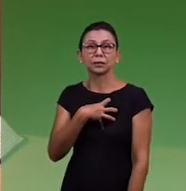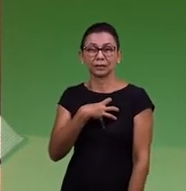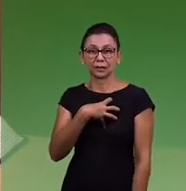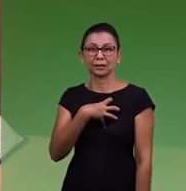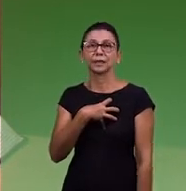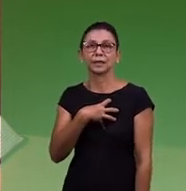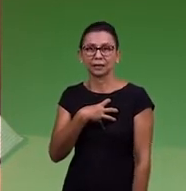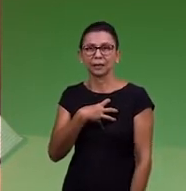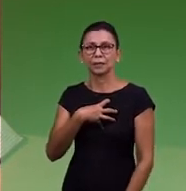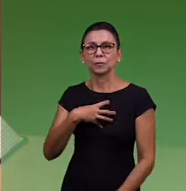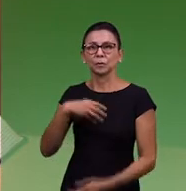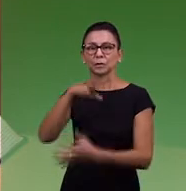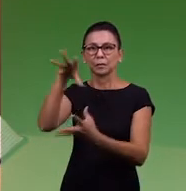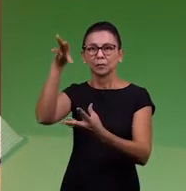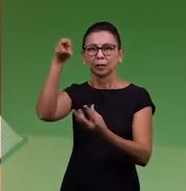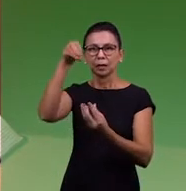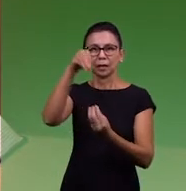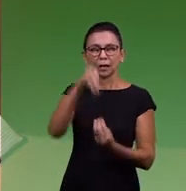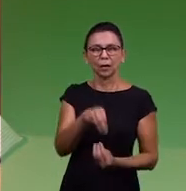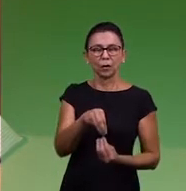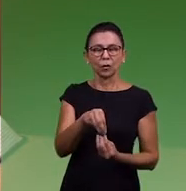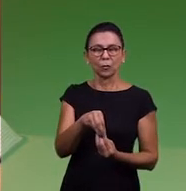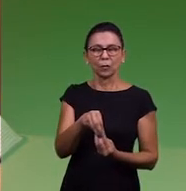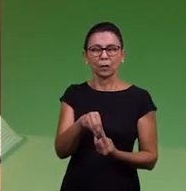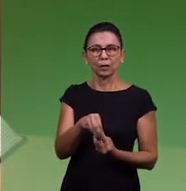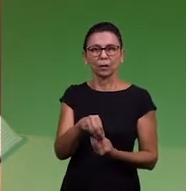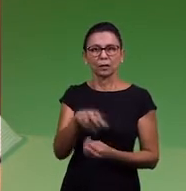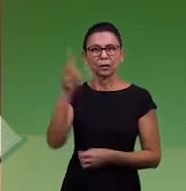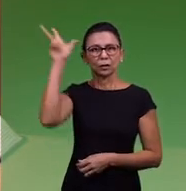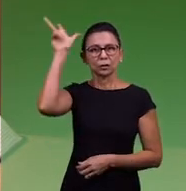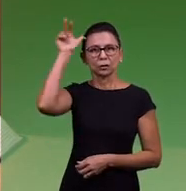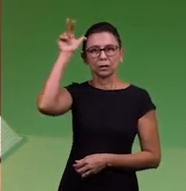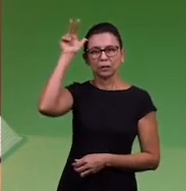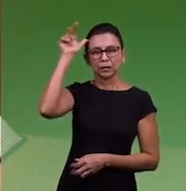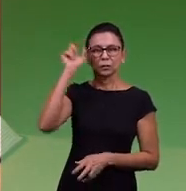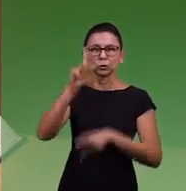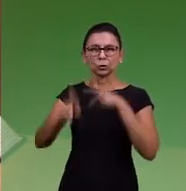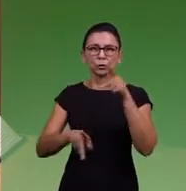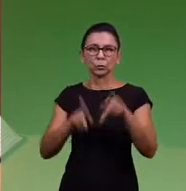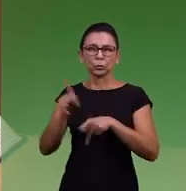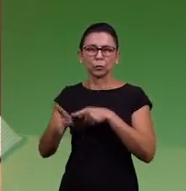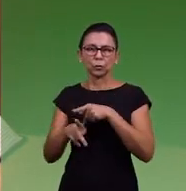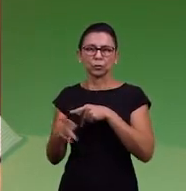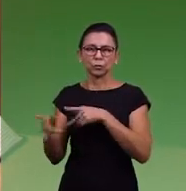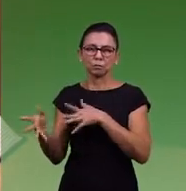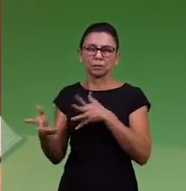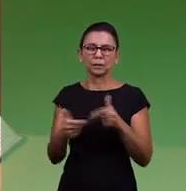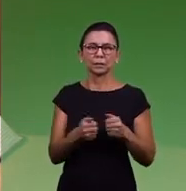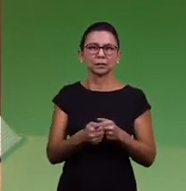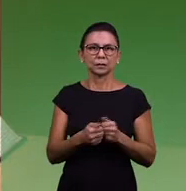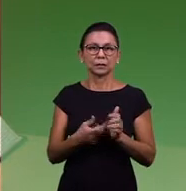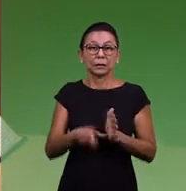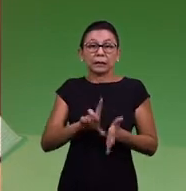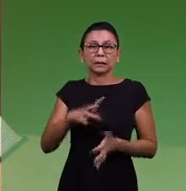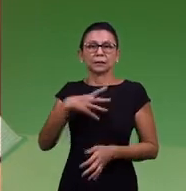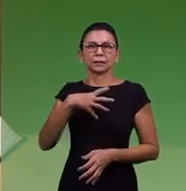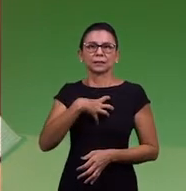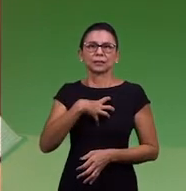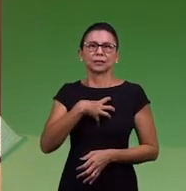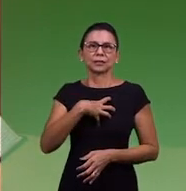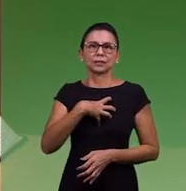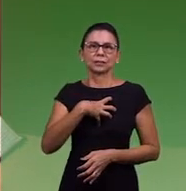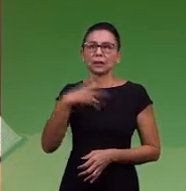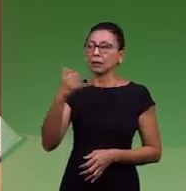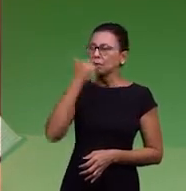nos carros do meu povo excelente. Ou seja, foi uma coisa rápida, foi num abrir e fechar de olhos. Antes de eu sentir, quando